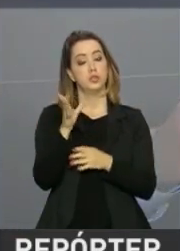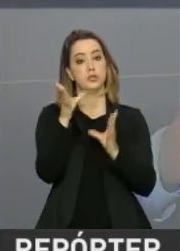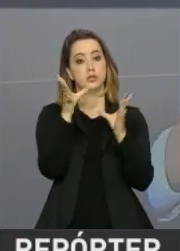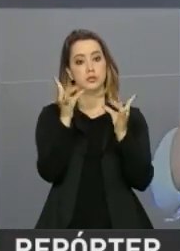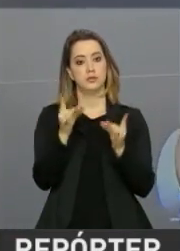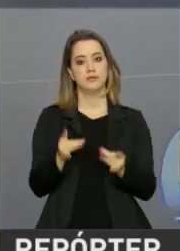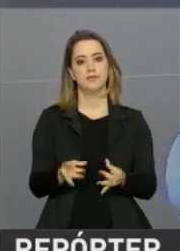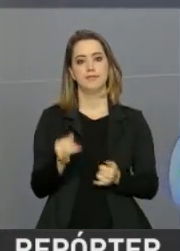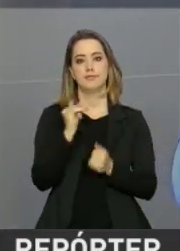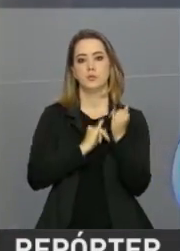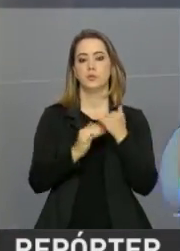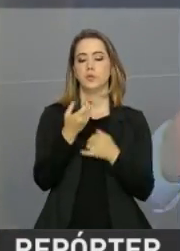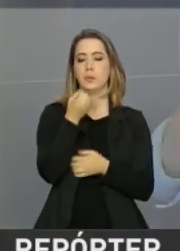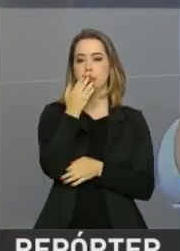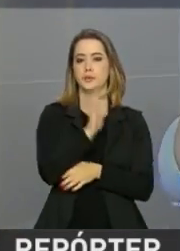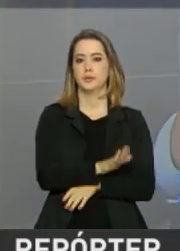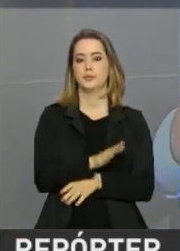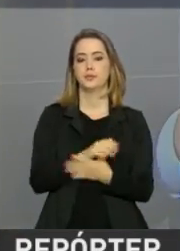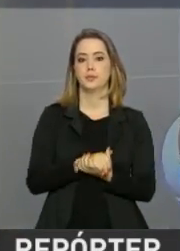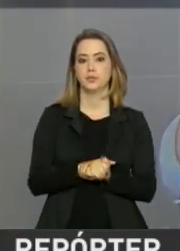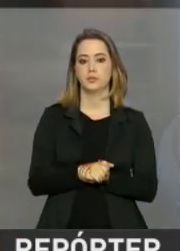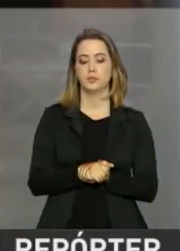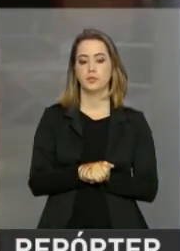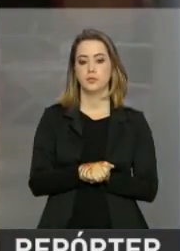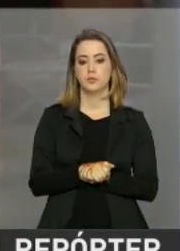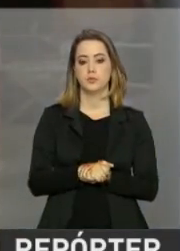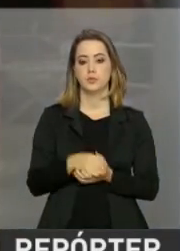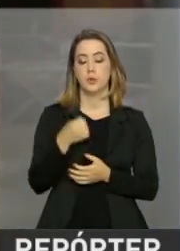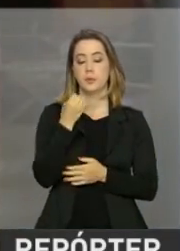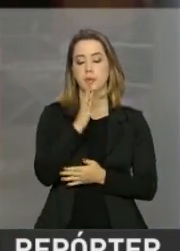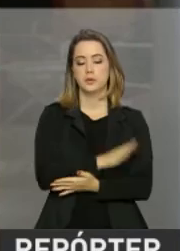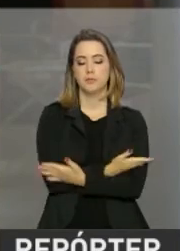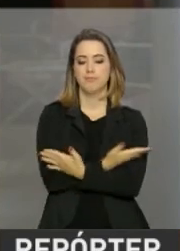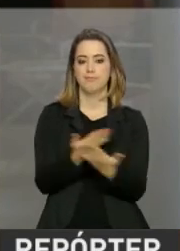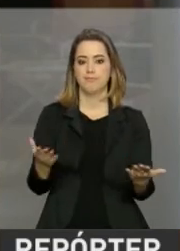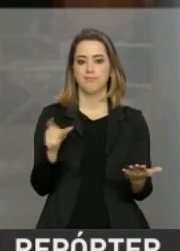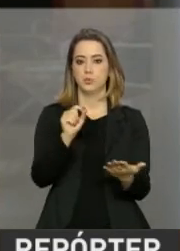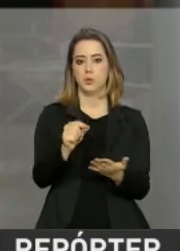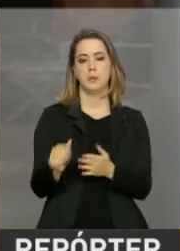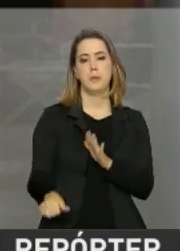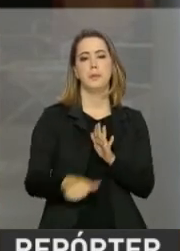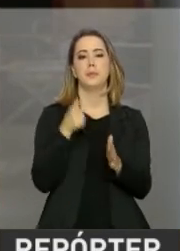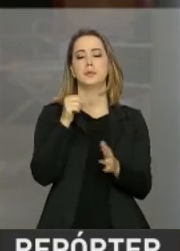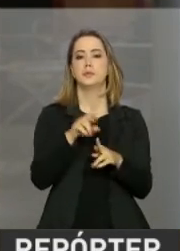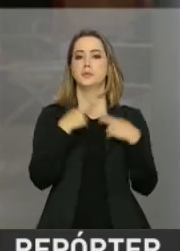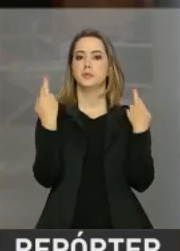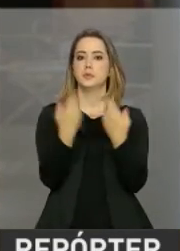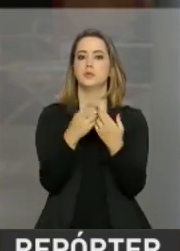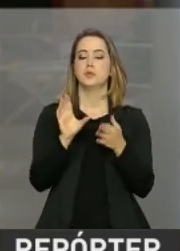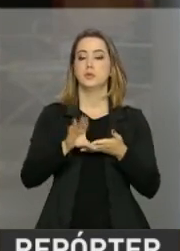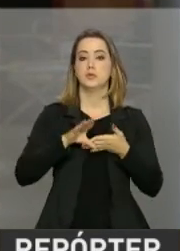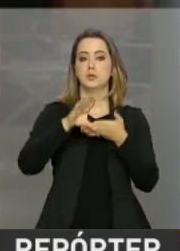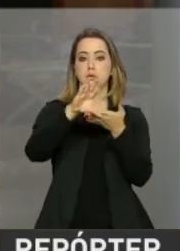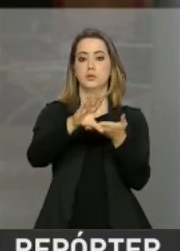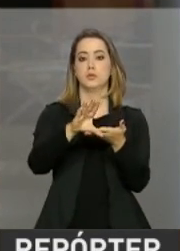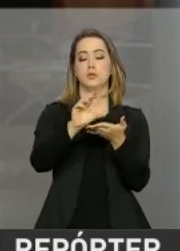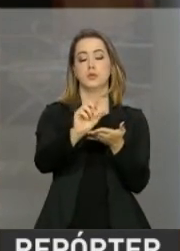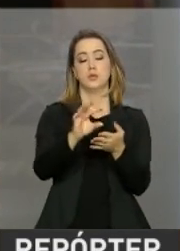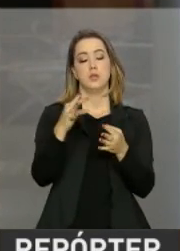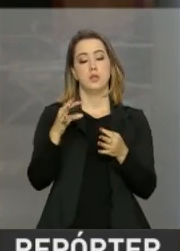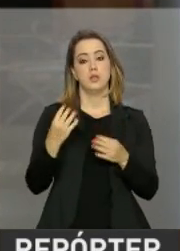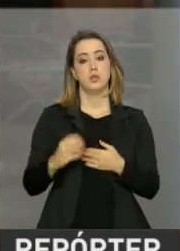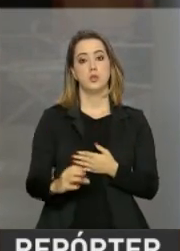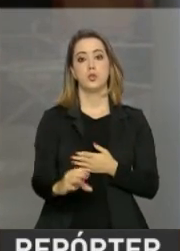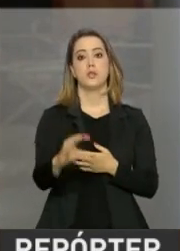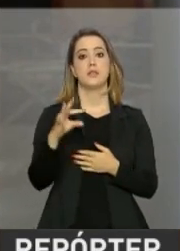informações boa tarde ney boa tarde zé luís boa tarde a todos esta foi a primeira reunião do conselho nacional de ciência e